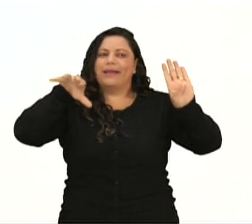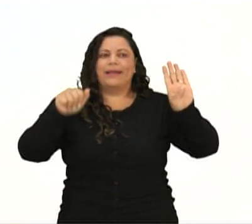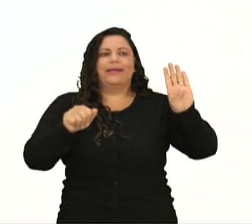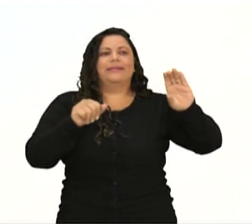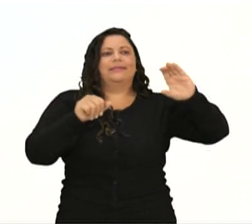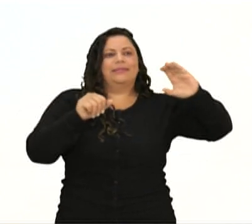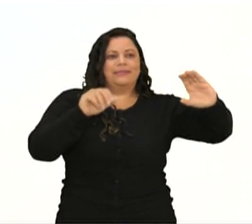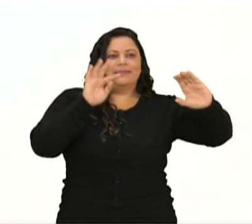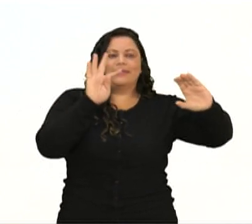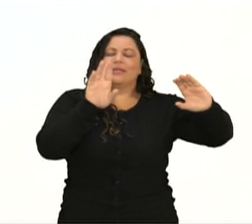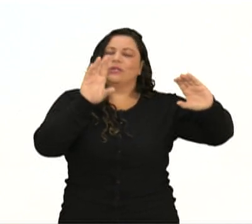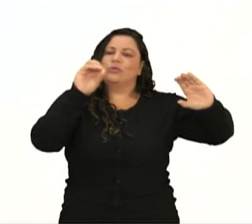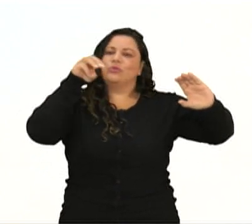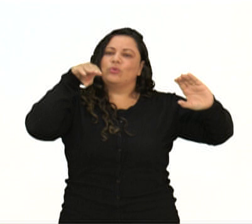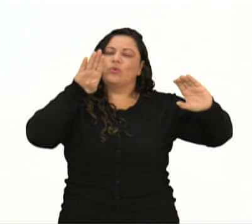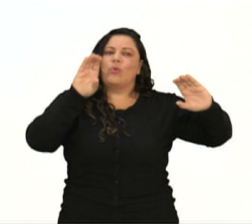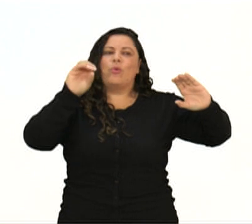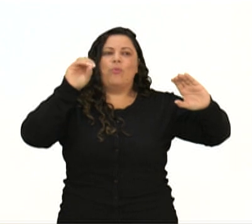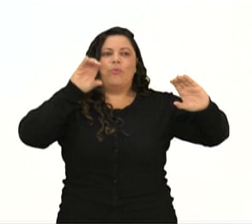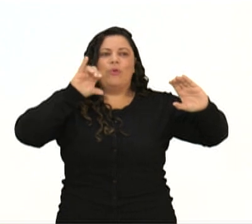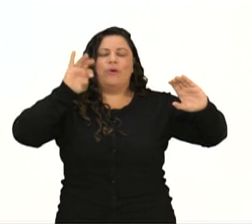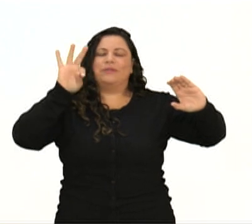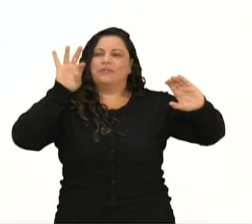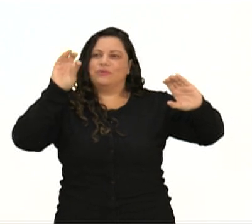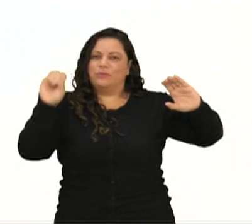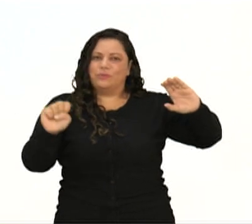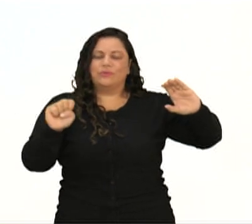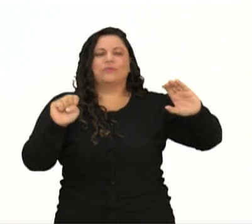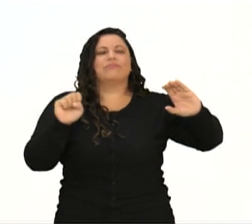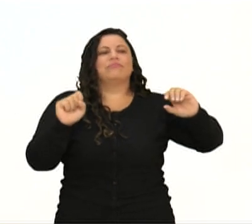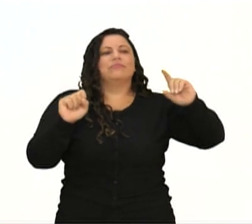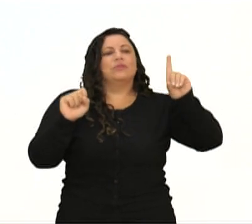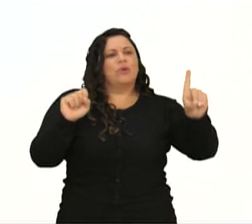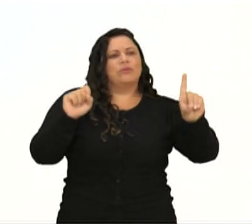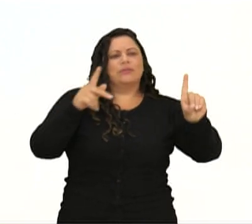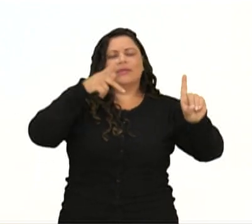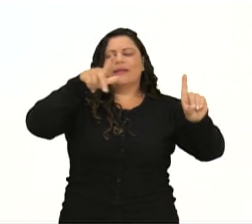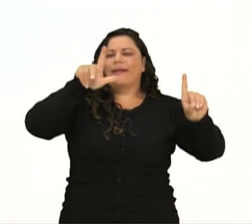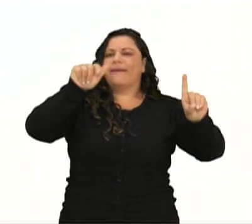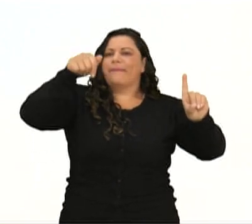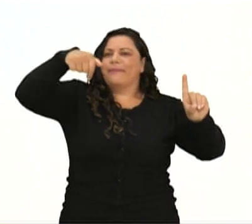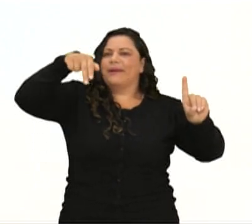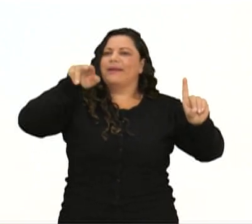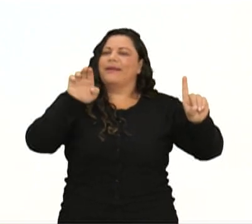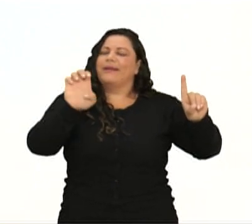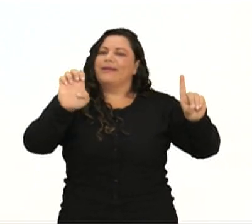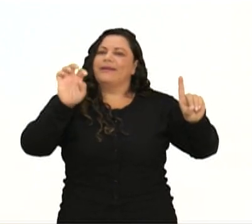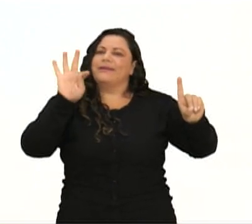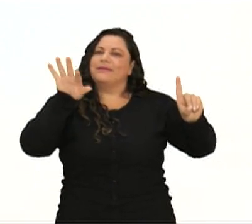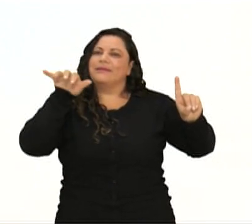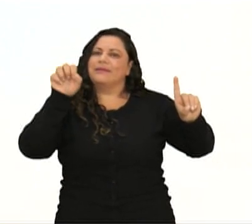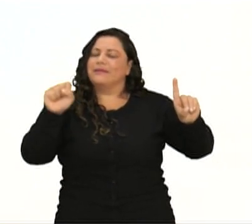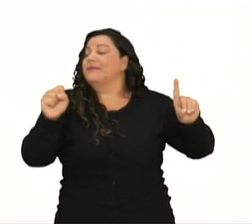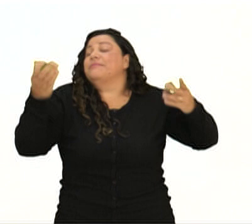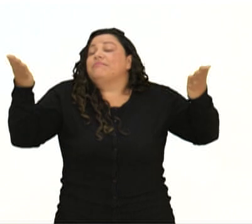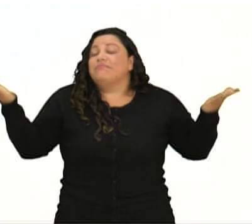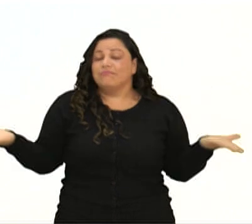Na C, os trombócitos. Ou seria ainda a D, as